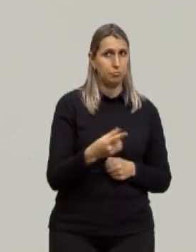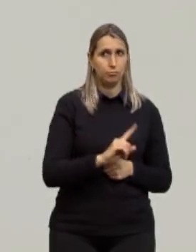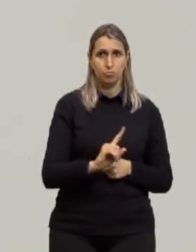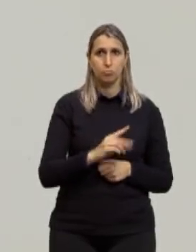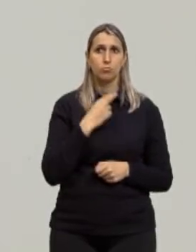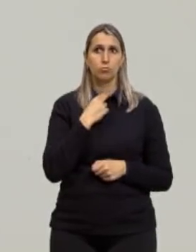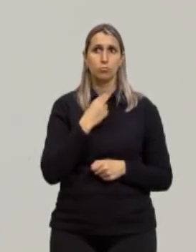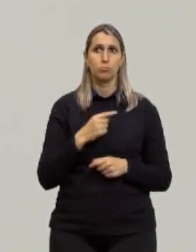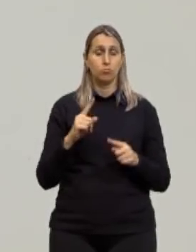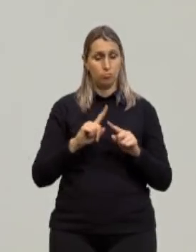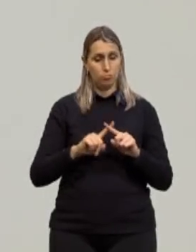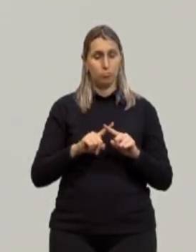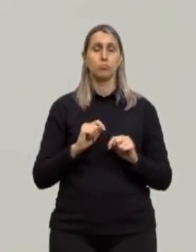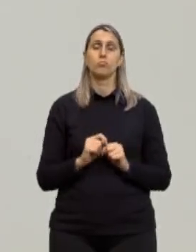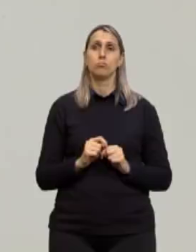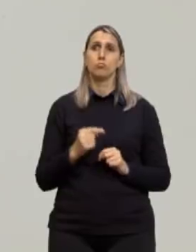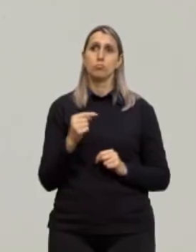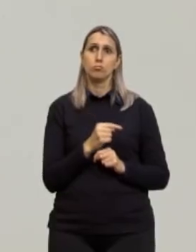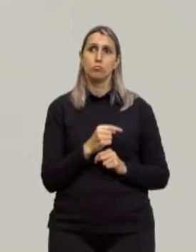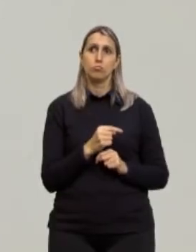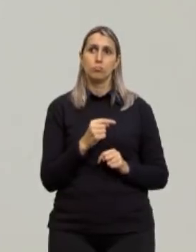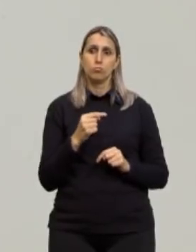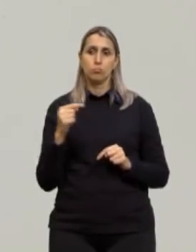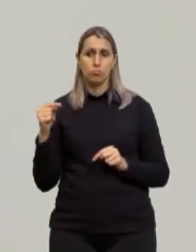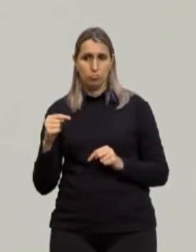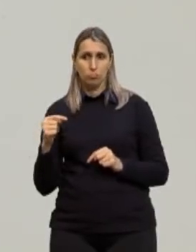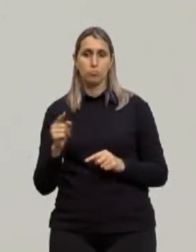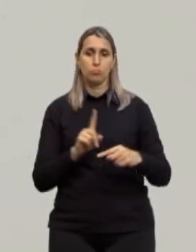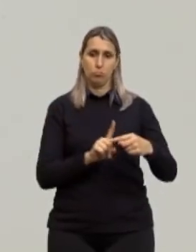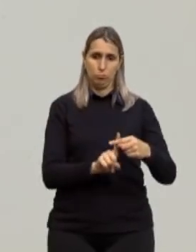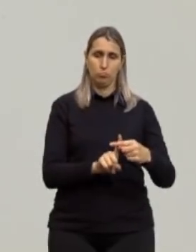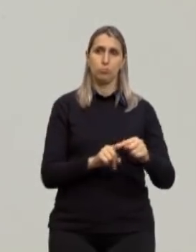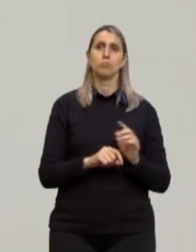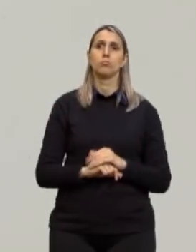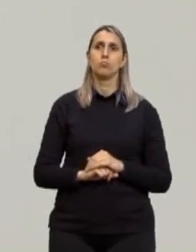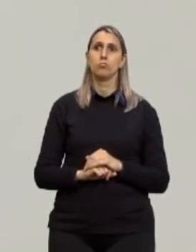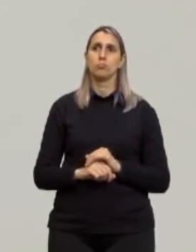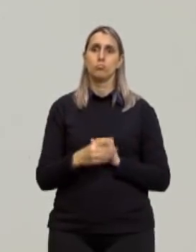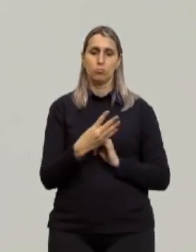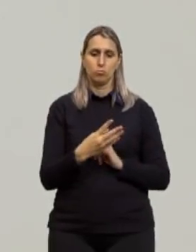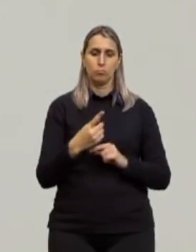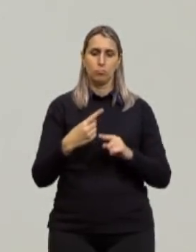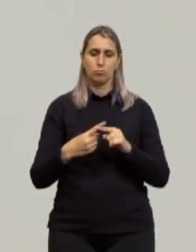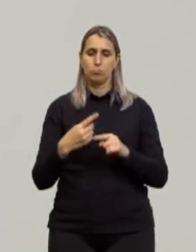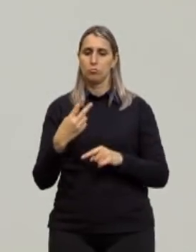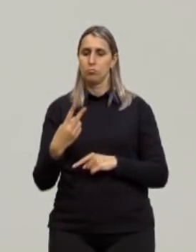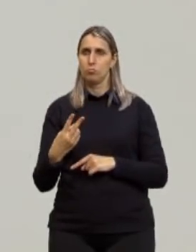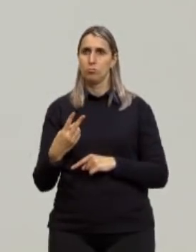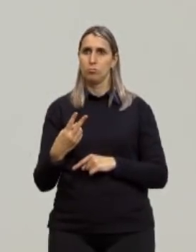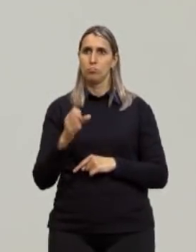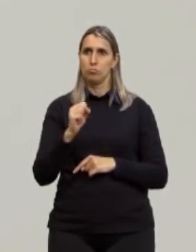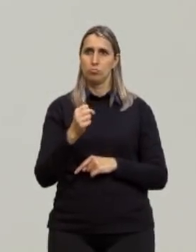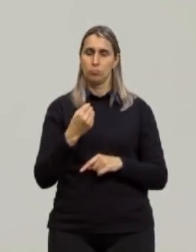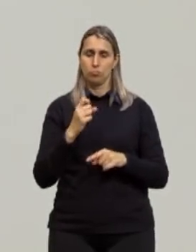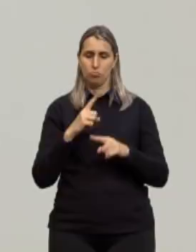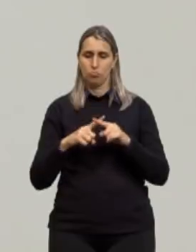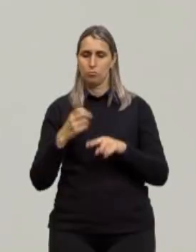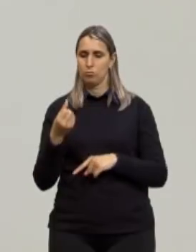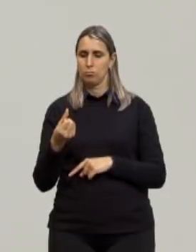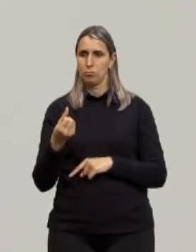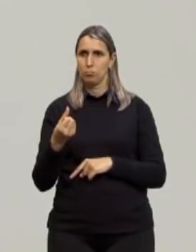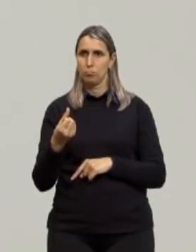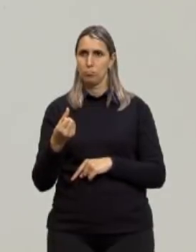essa multiplicação então menos com menos mais 4 x 2 8 8